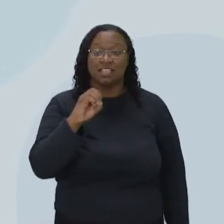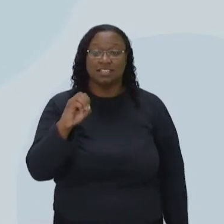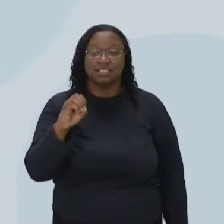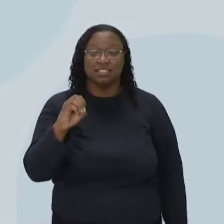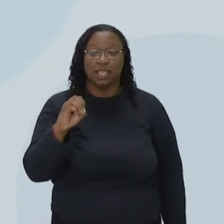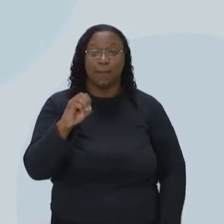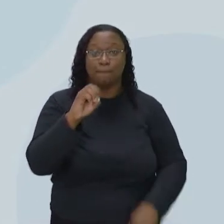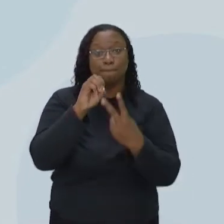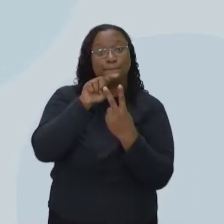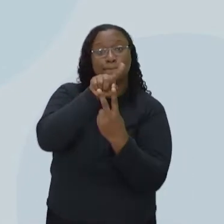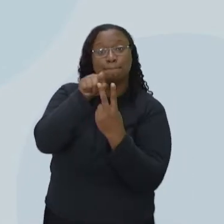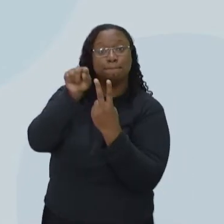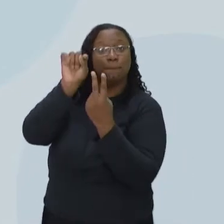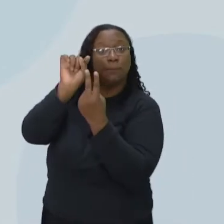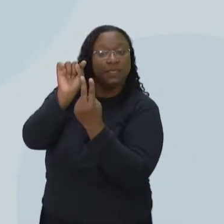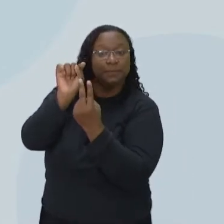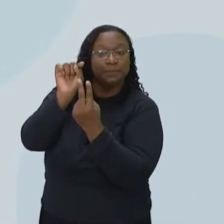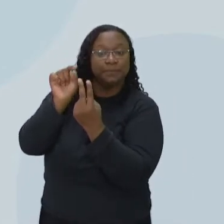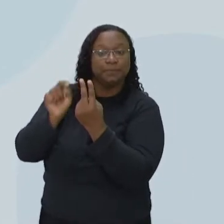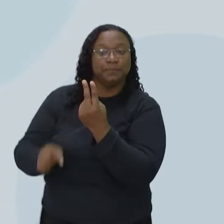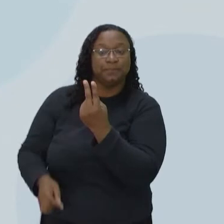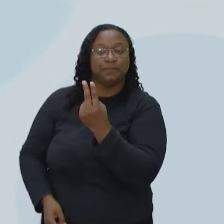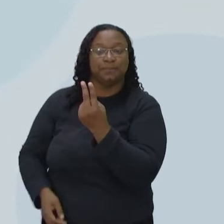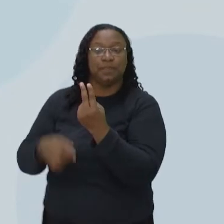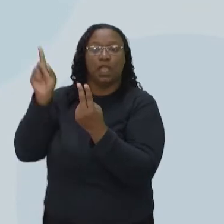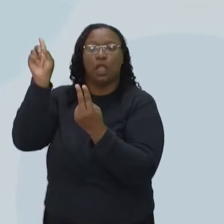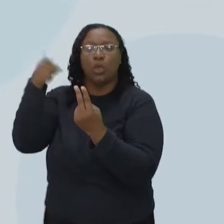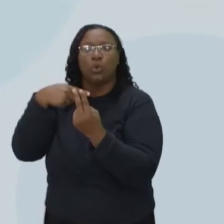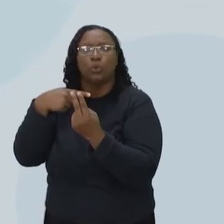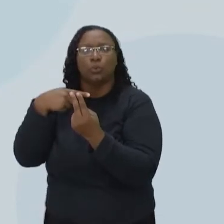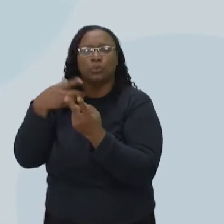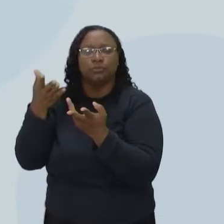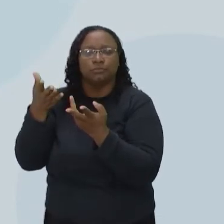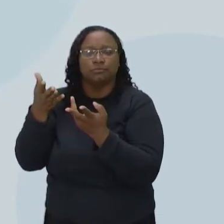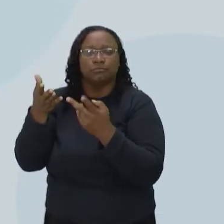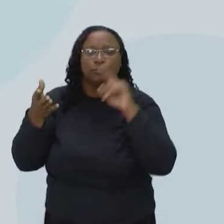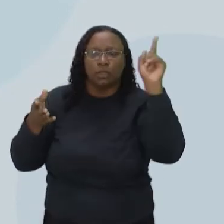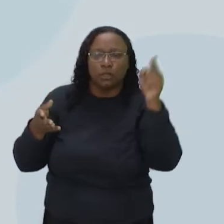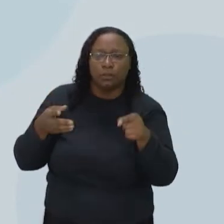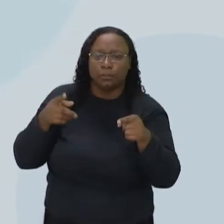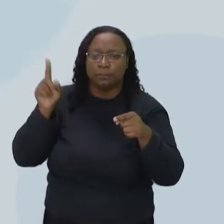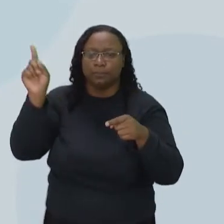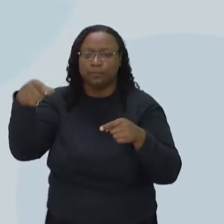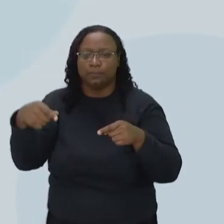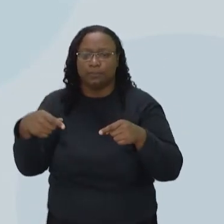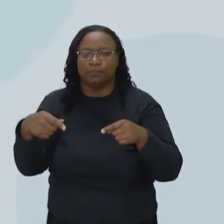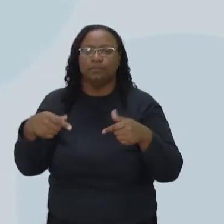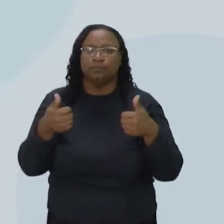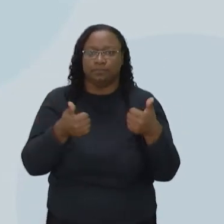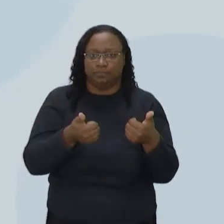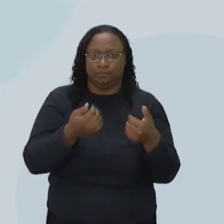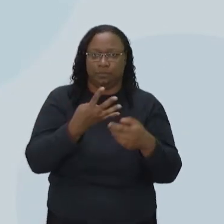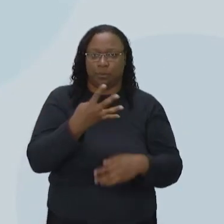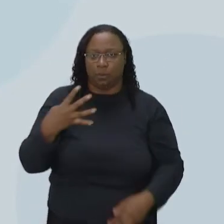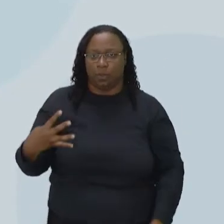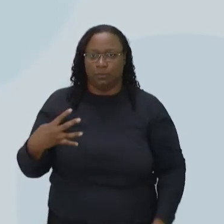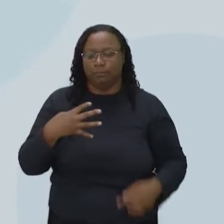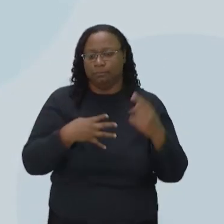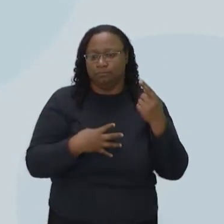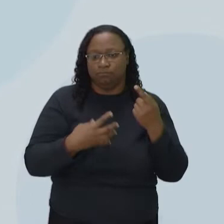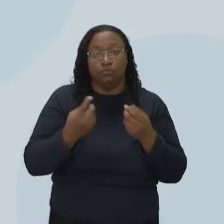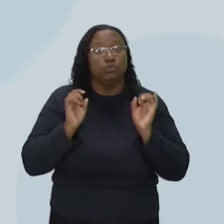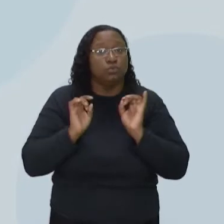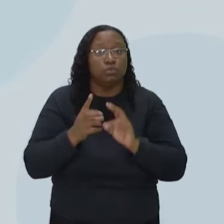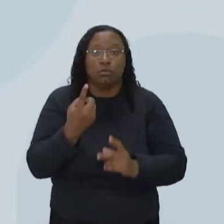π. Ó, esse 10 a menos 2 aqui ele cortou com esses 2 zeros, e esse 4 aqui eu cortei com esse 4, sobrou só